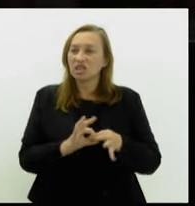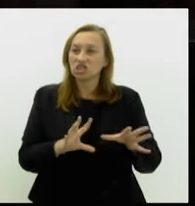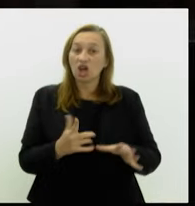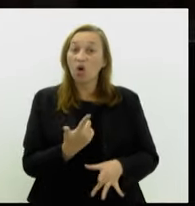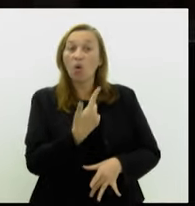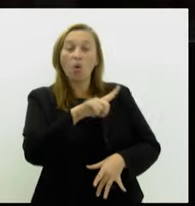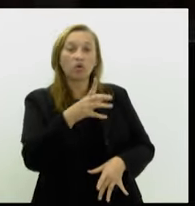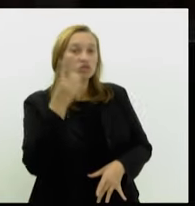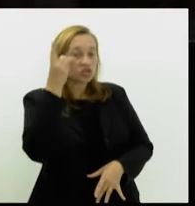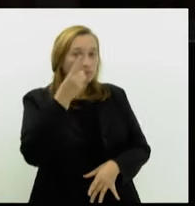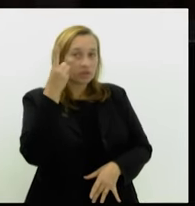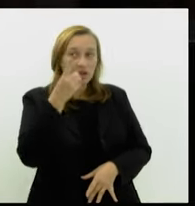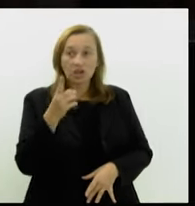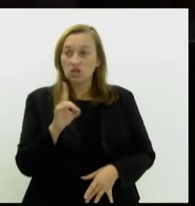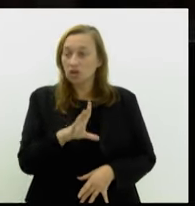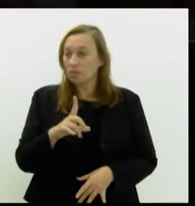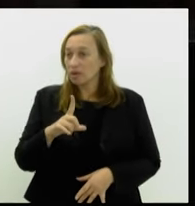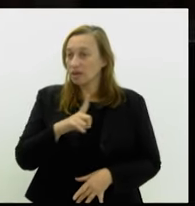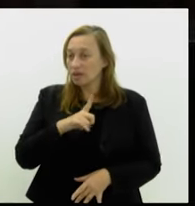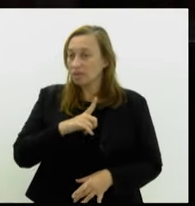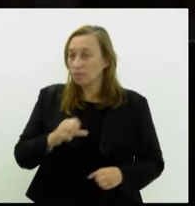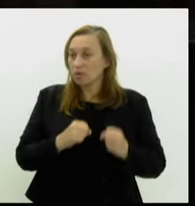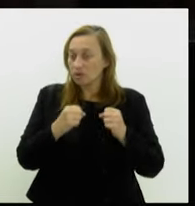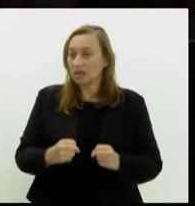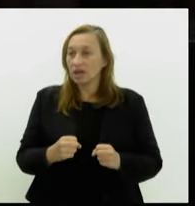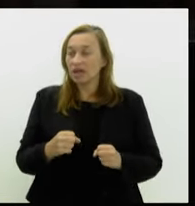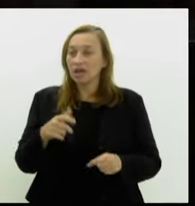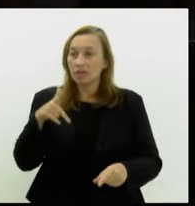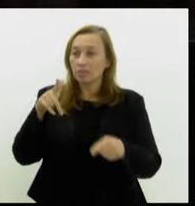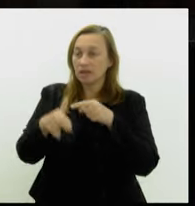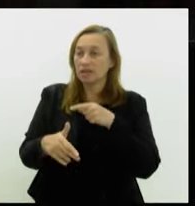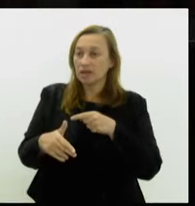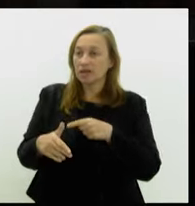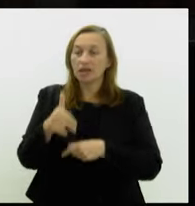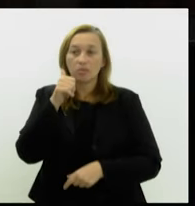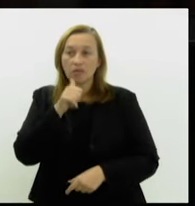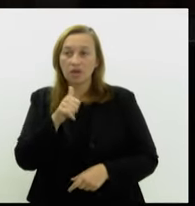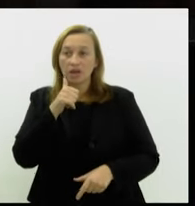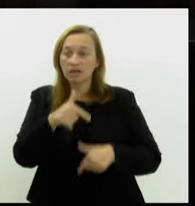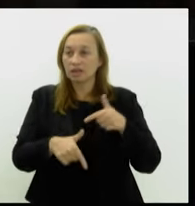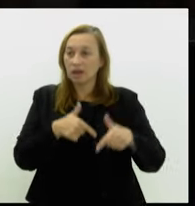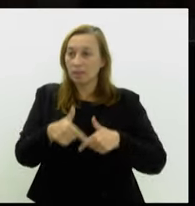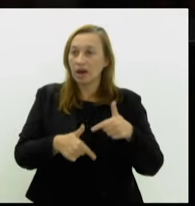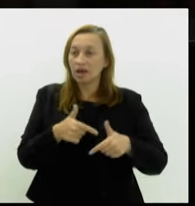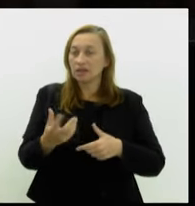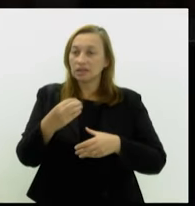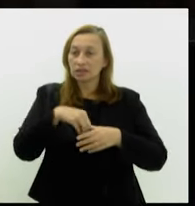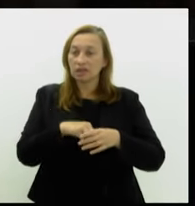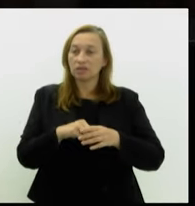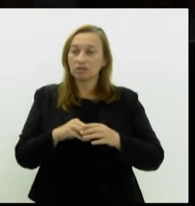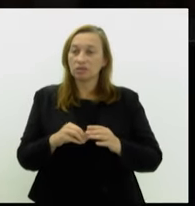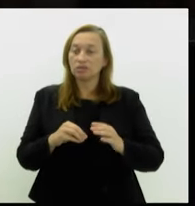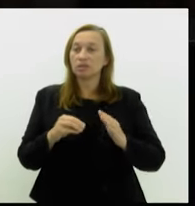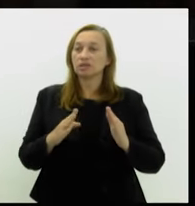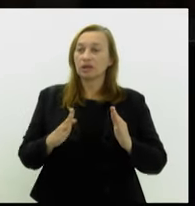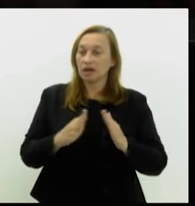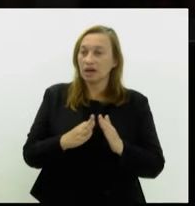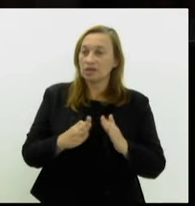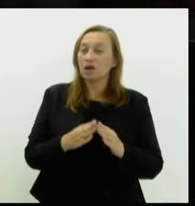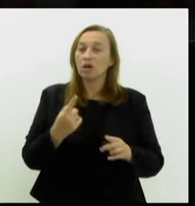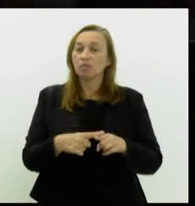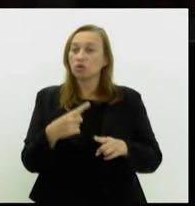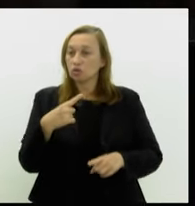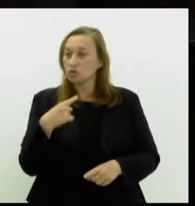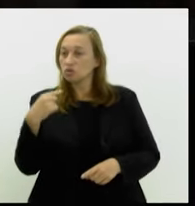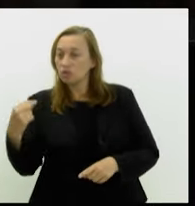só porque são maioria da casa, de impedir que mulheres façam o seu papel dentro do espaço legislativo, porque nós fomos